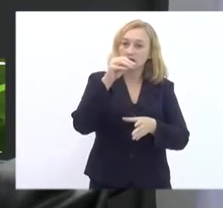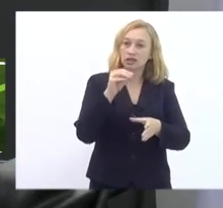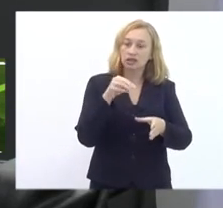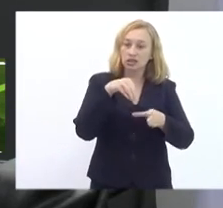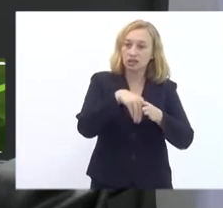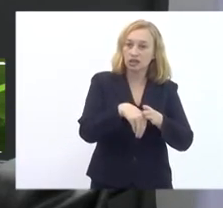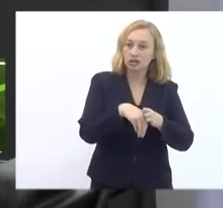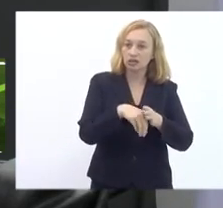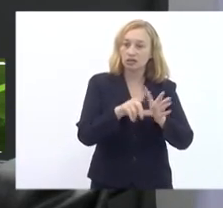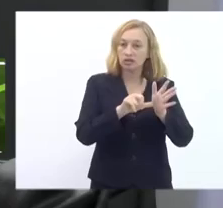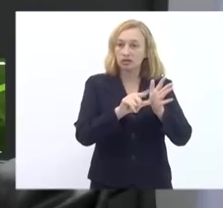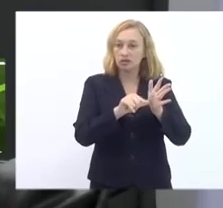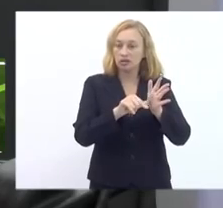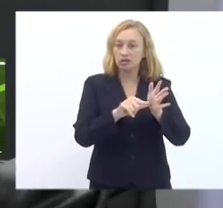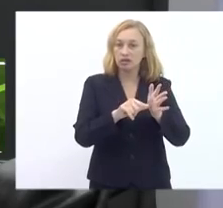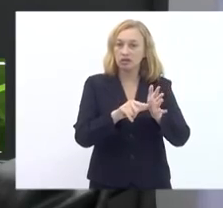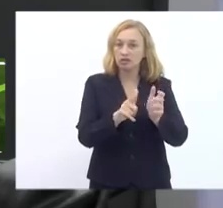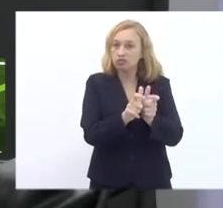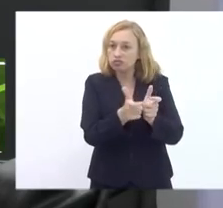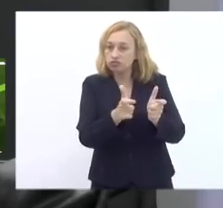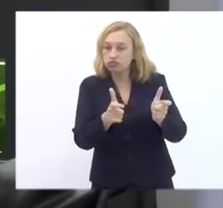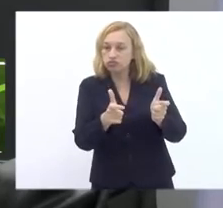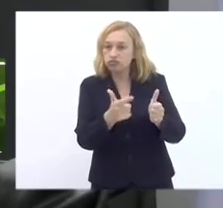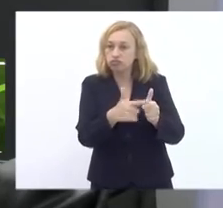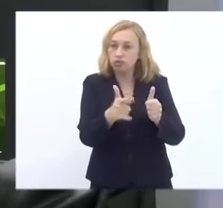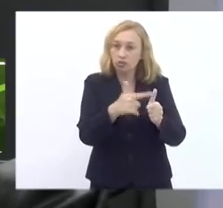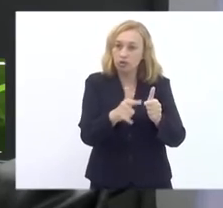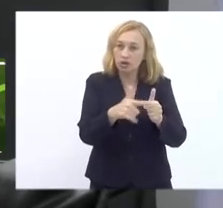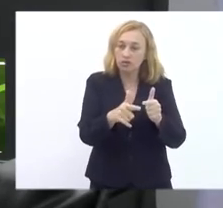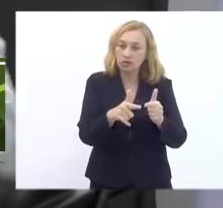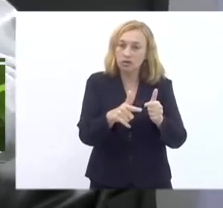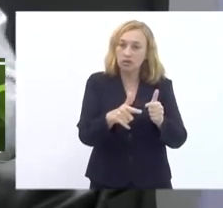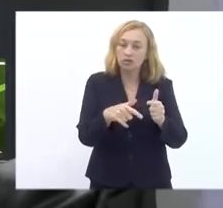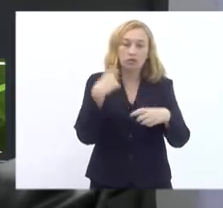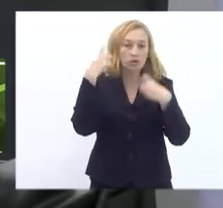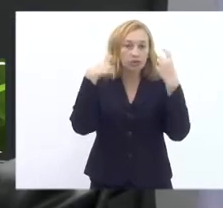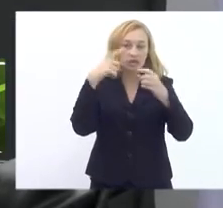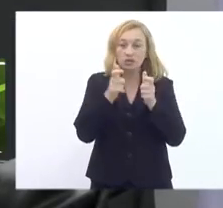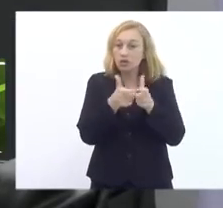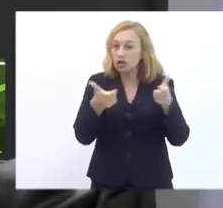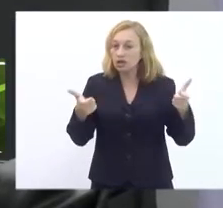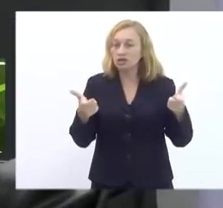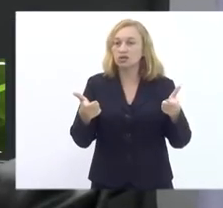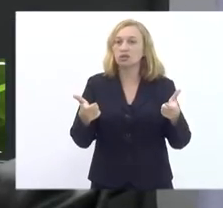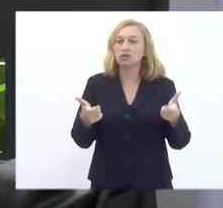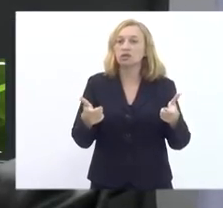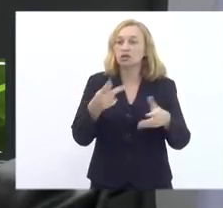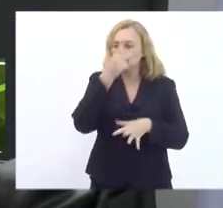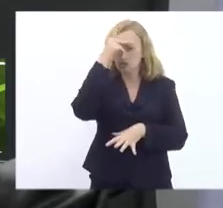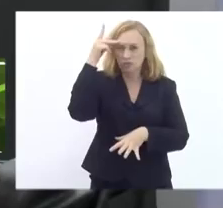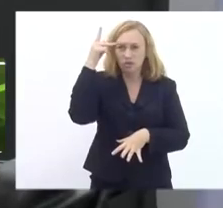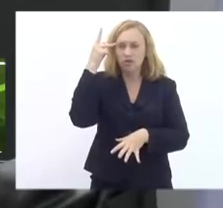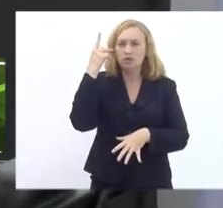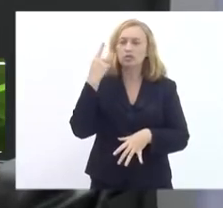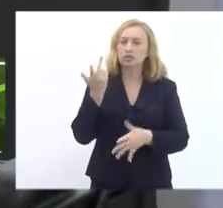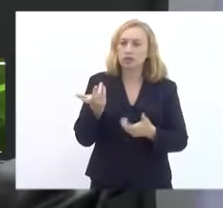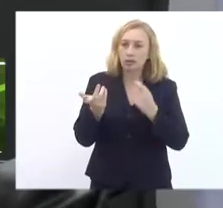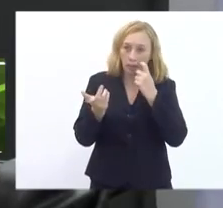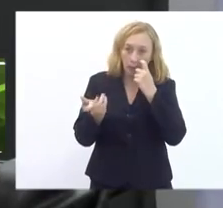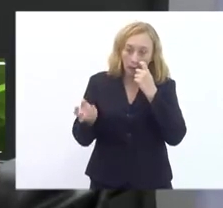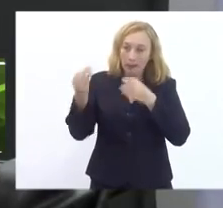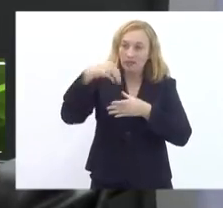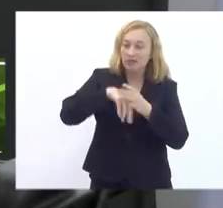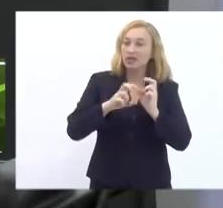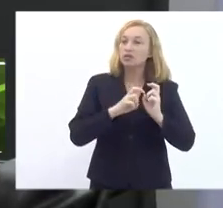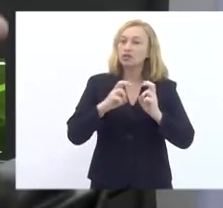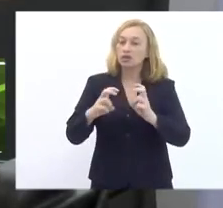Brasil. Aquilo foi um estrondo, foi um desespero dos passageiros muito grande, quem estava dentro do trem,